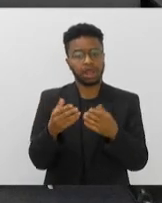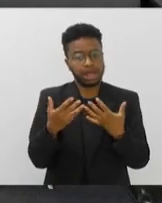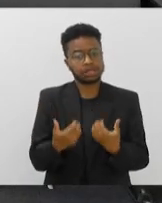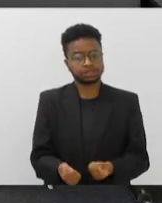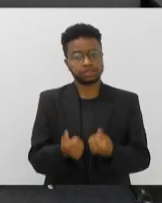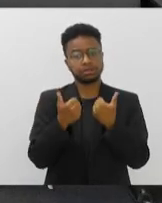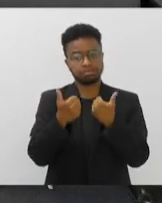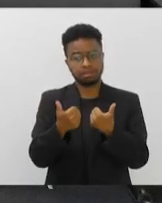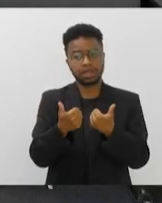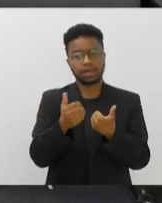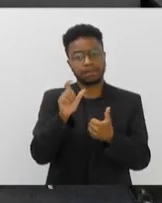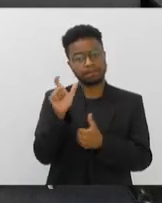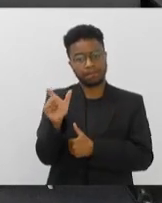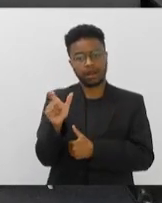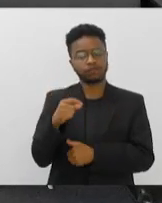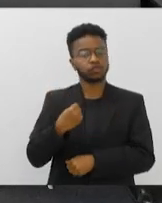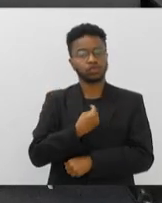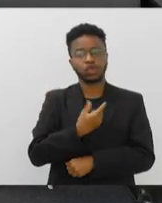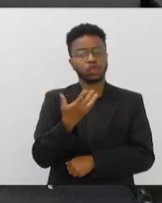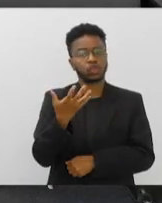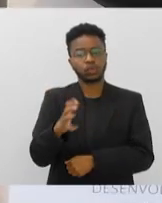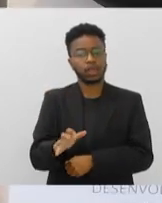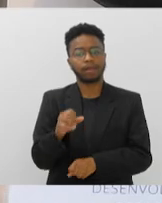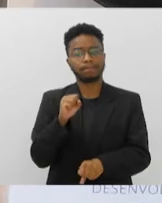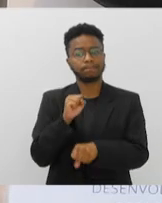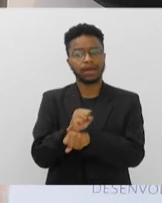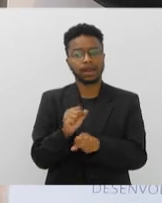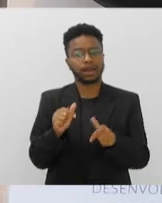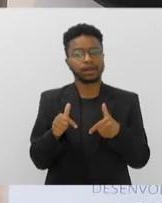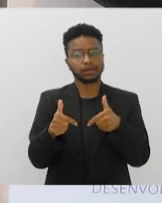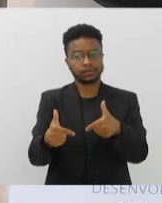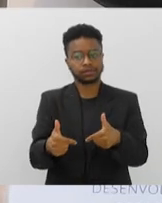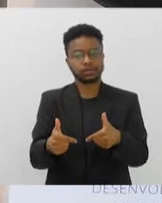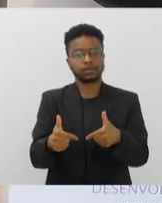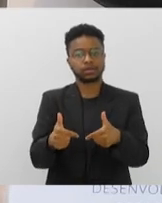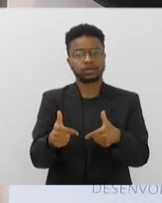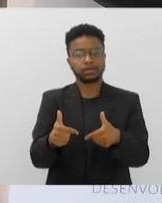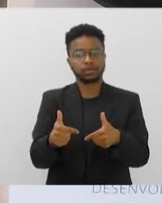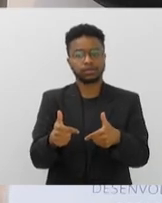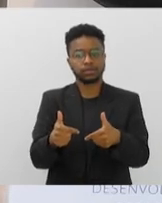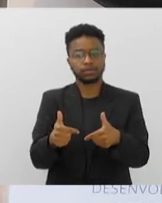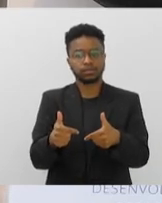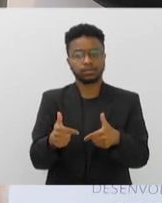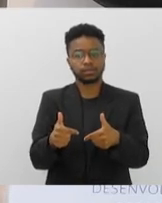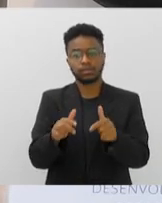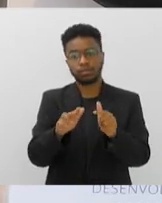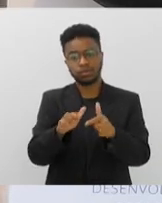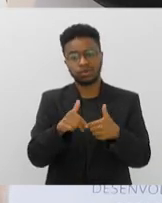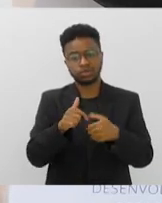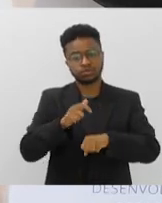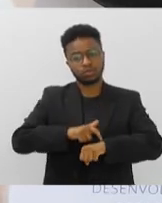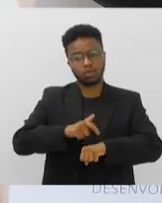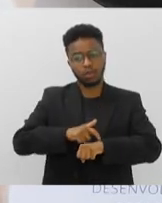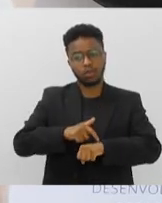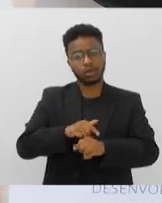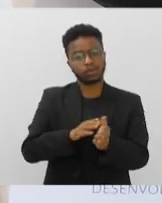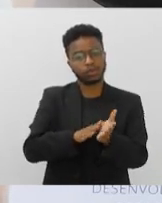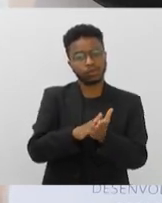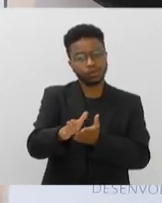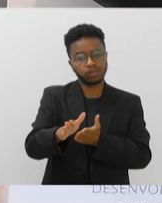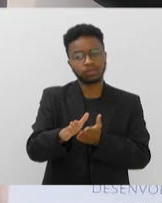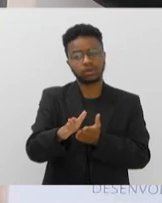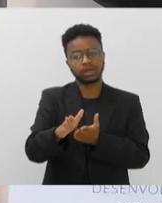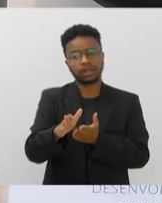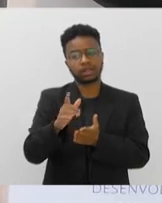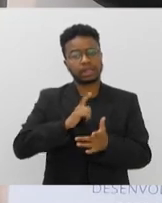a termologia a gente não quer parar atividade da frente por conta de eh talvez ali na hora de da gente publicar